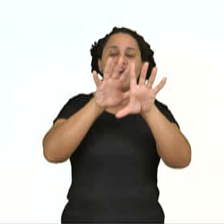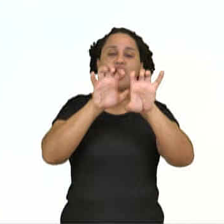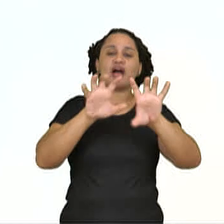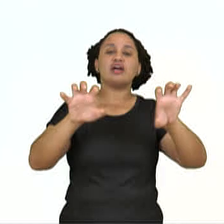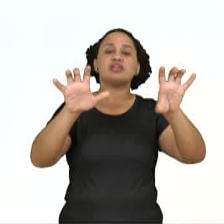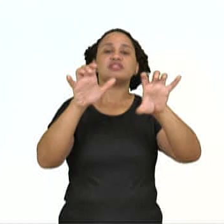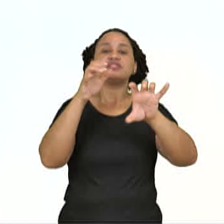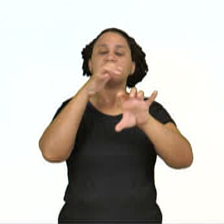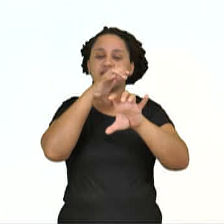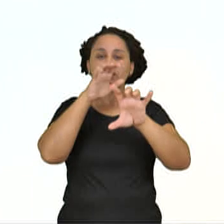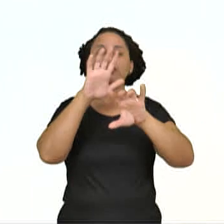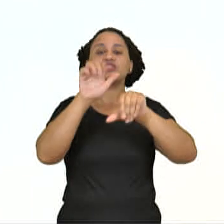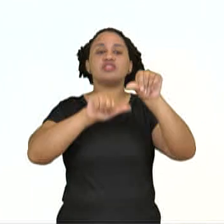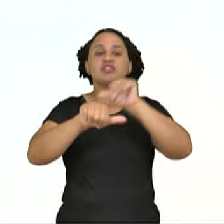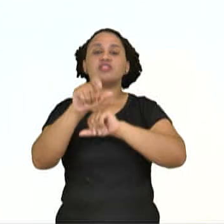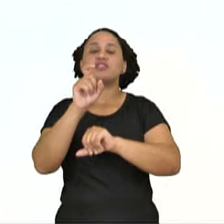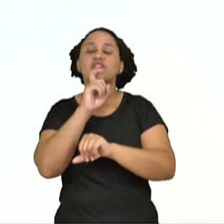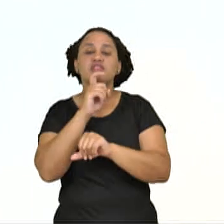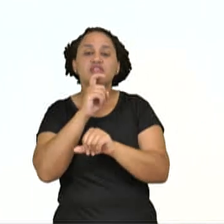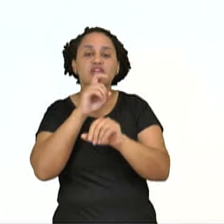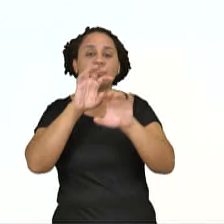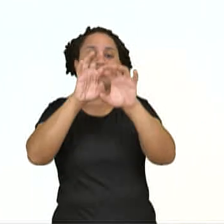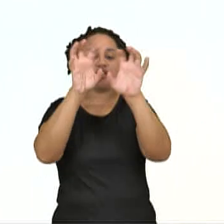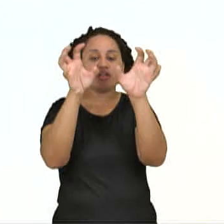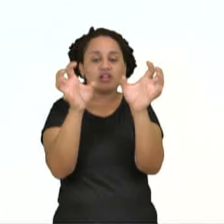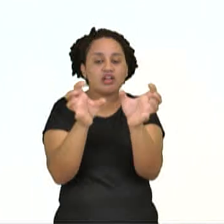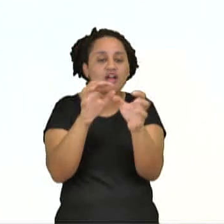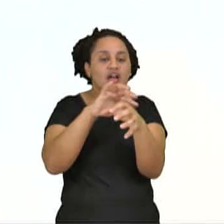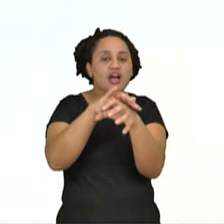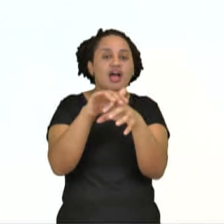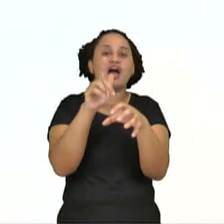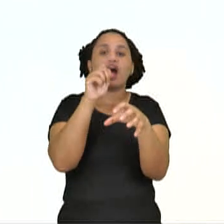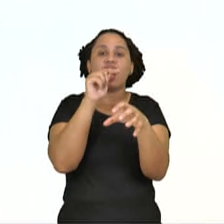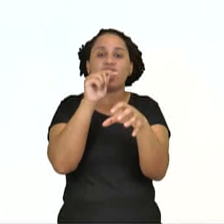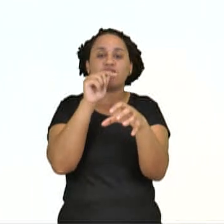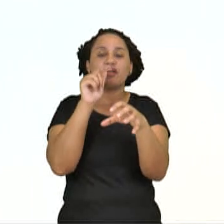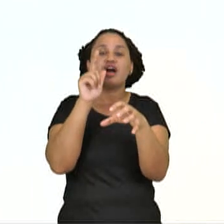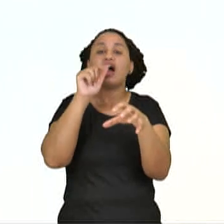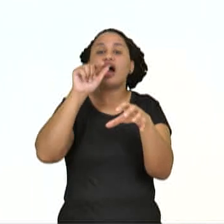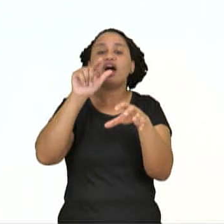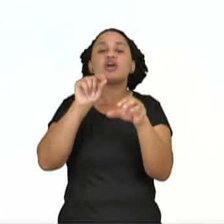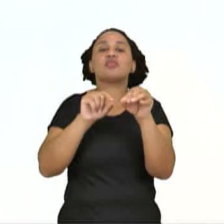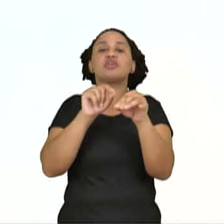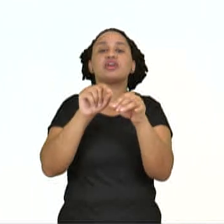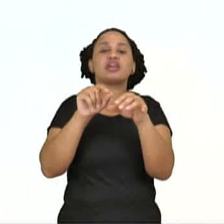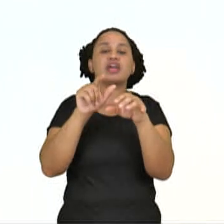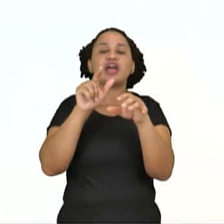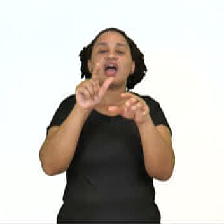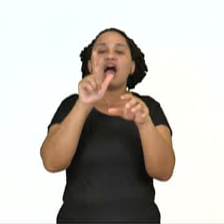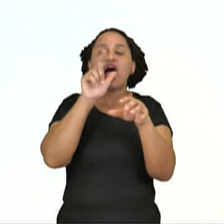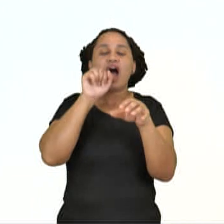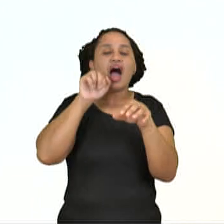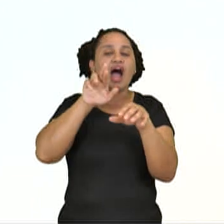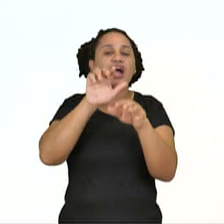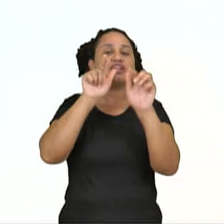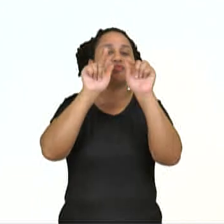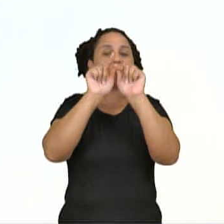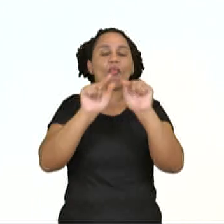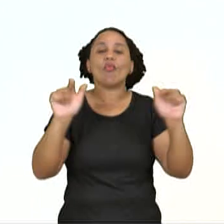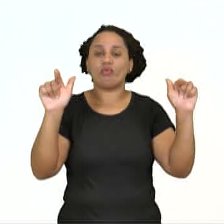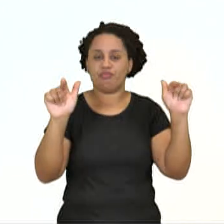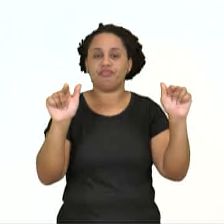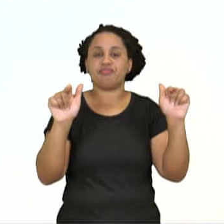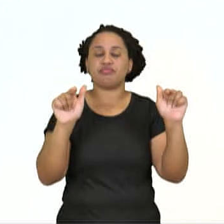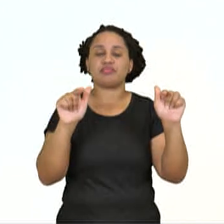haviam esfriado e o planeta cobrira-se de água, e sobre a água brincava um ar puro maravilhoso.